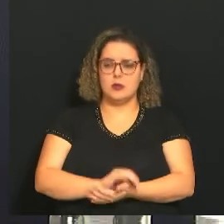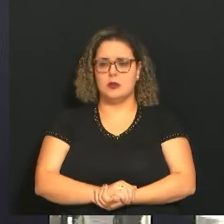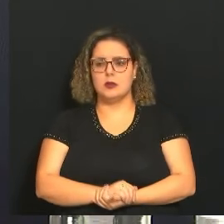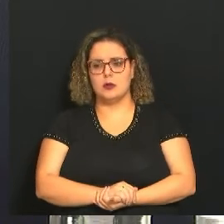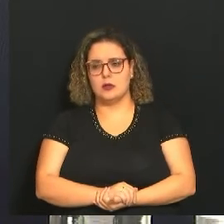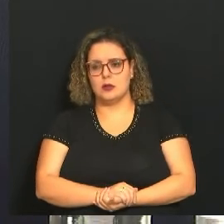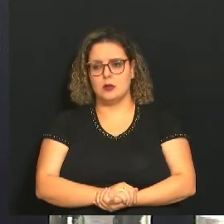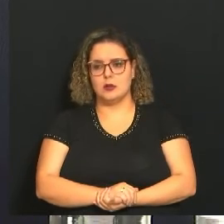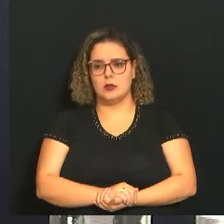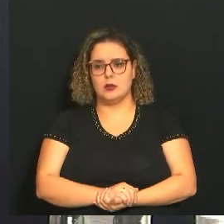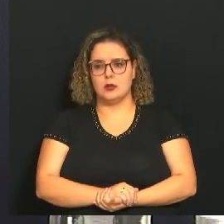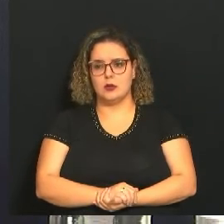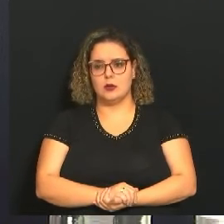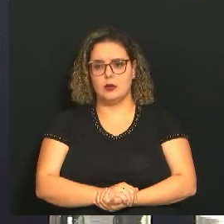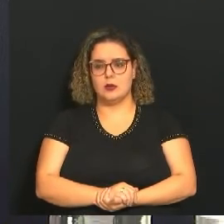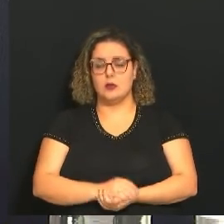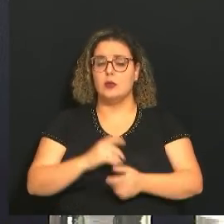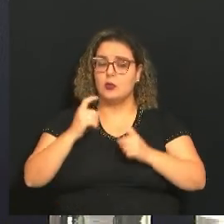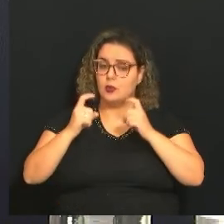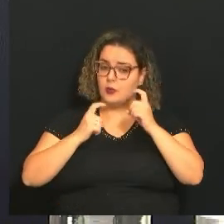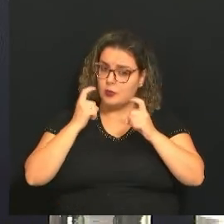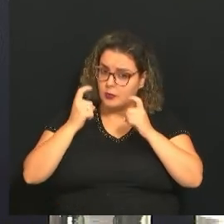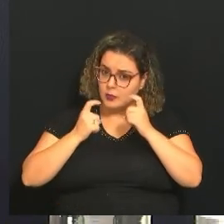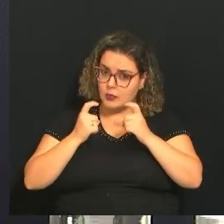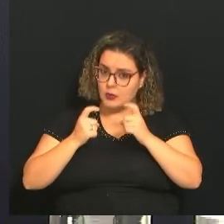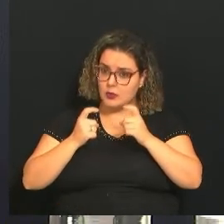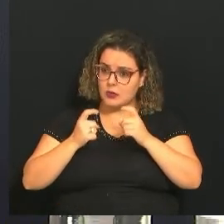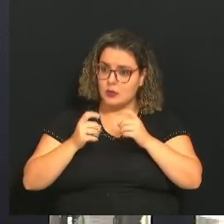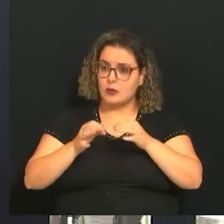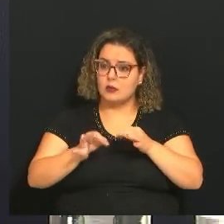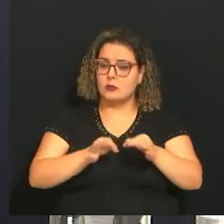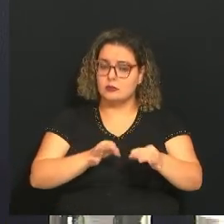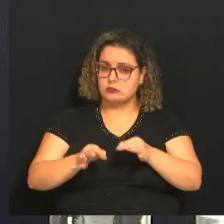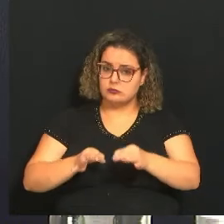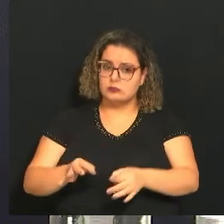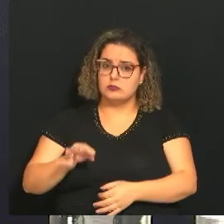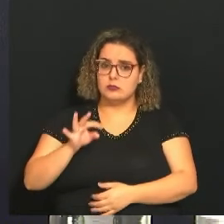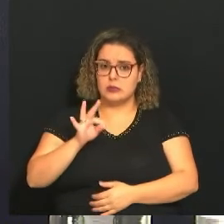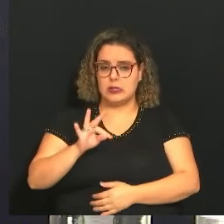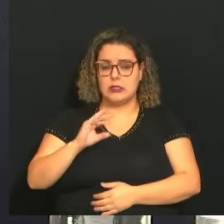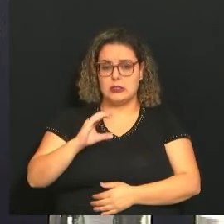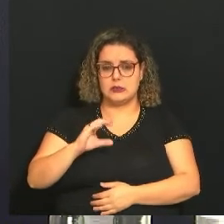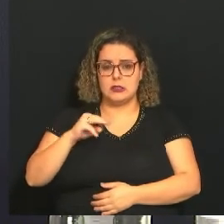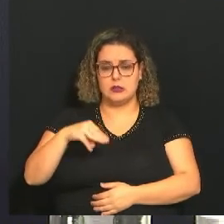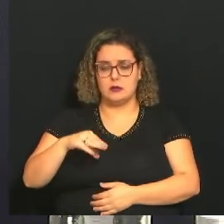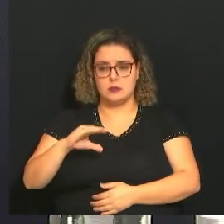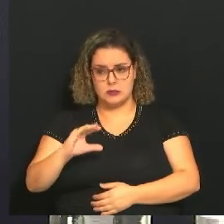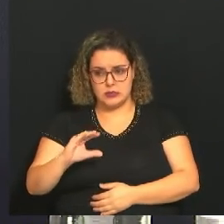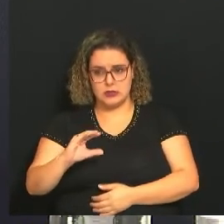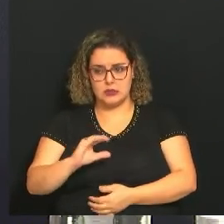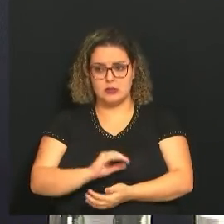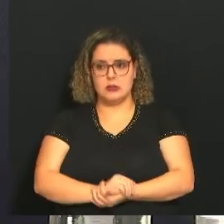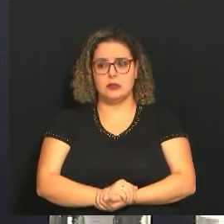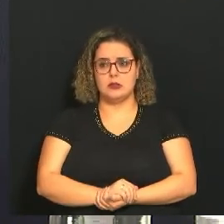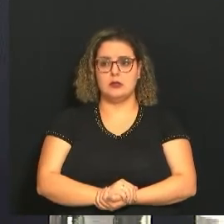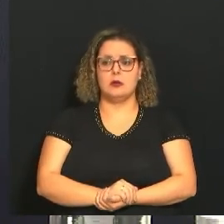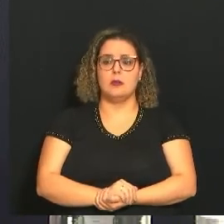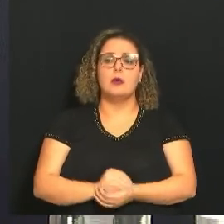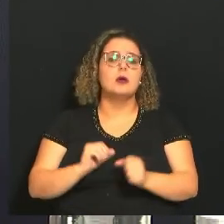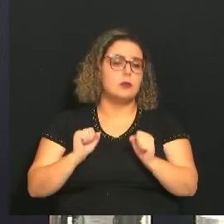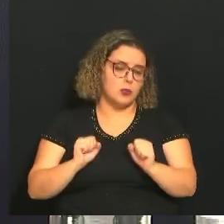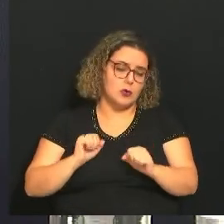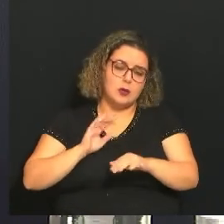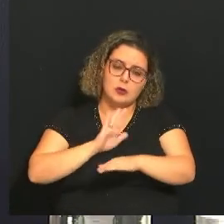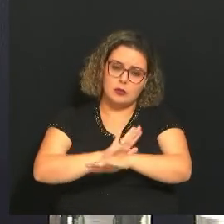aí no radar de preocupação da direção do STMC, mas a gente pode também colaborar nesse sentido,